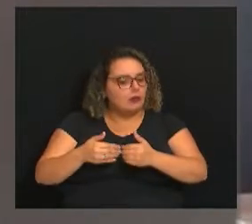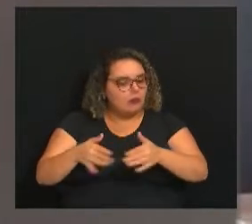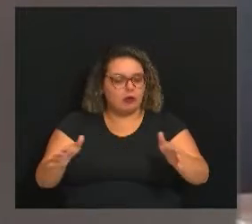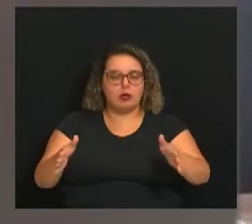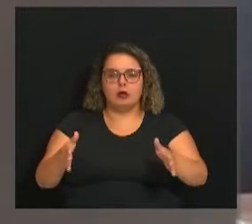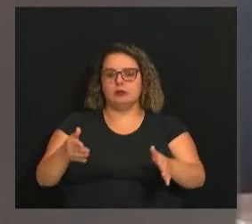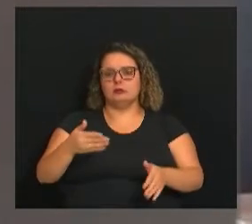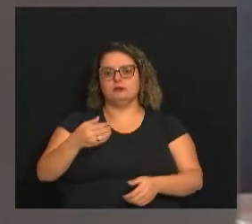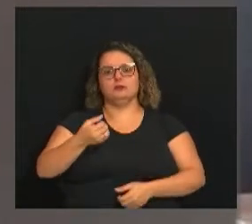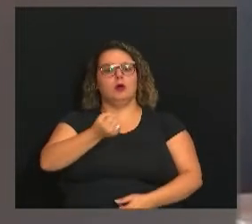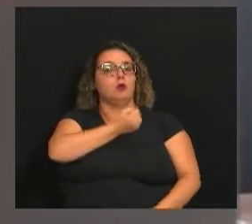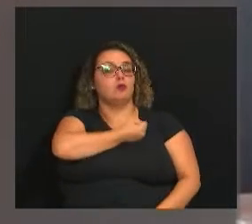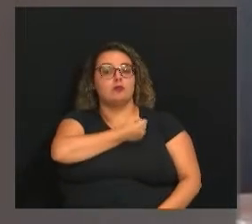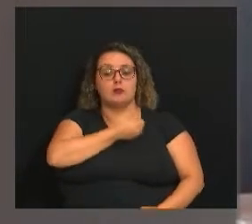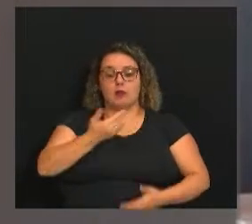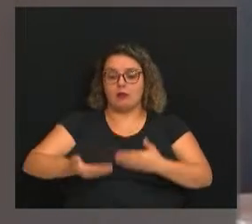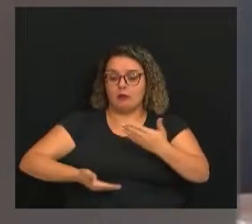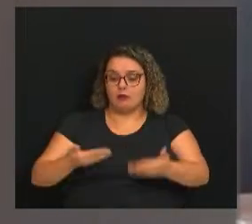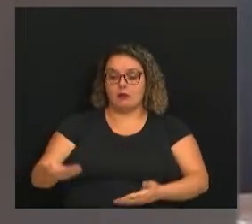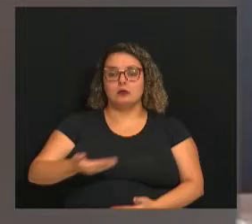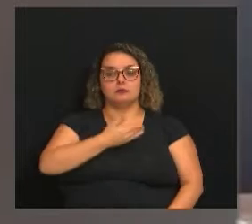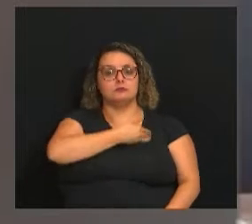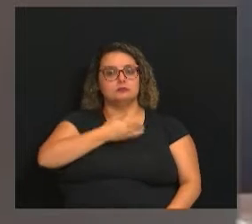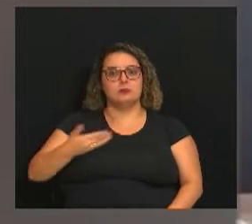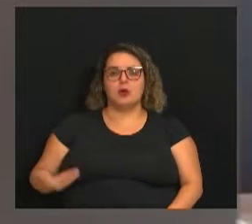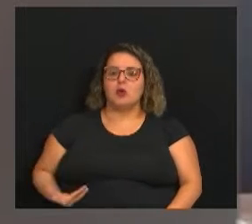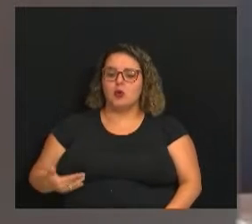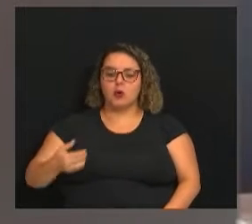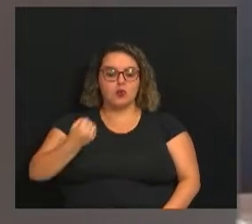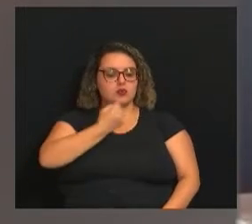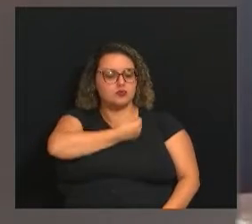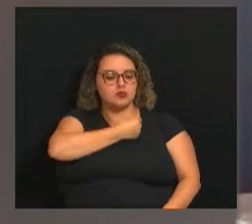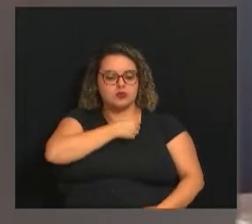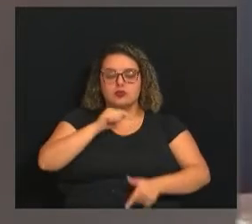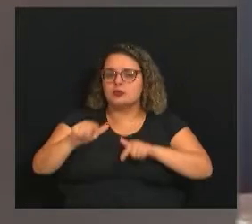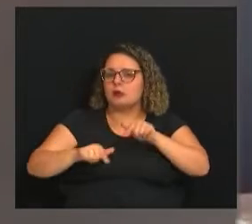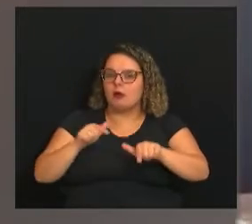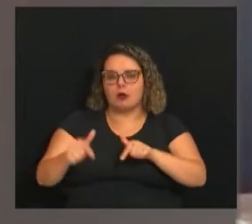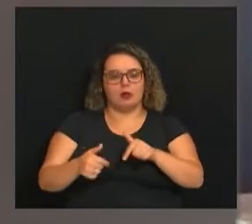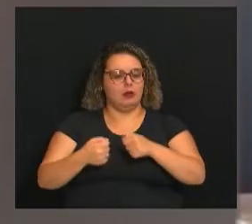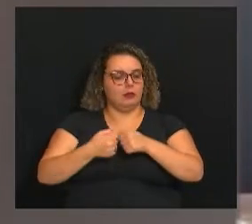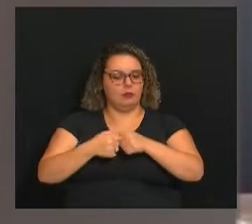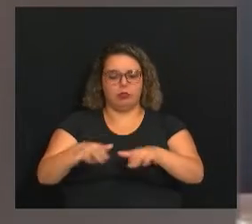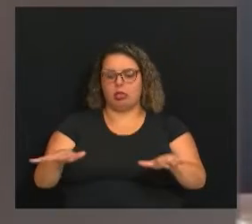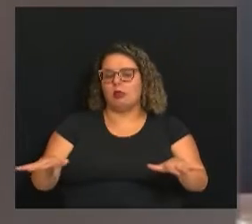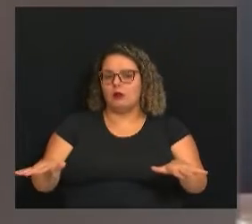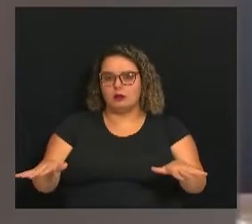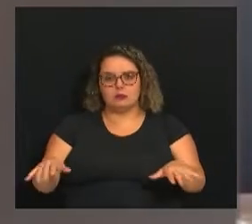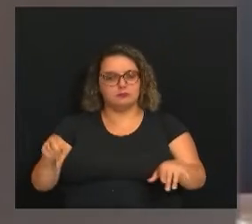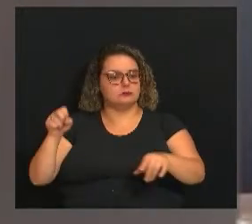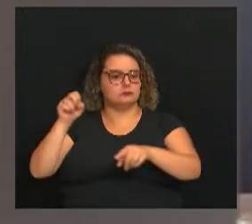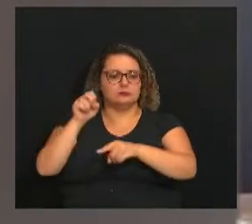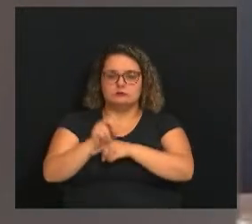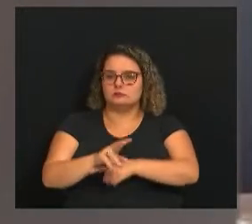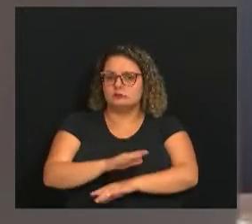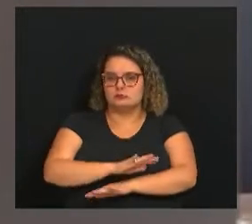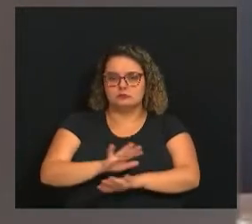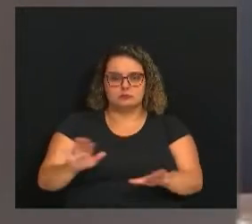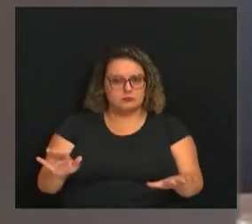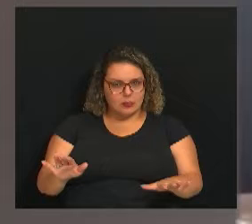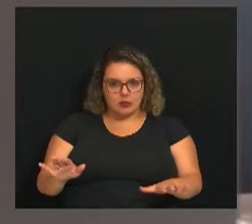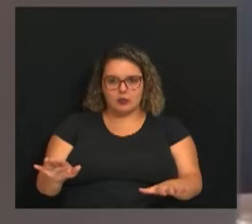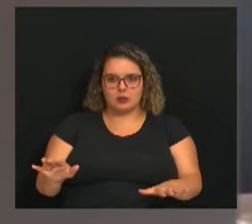serviço público, número de servidores, né? Não ampliou aí o número de vagas em